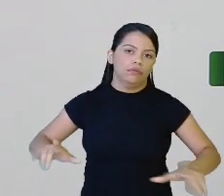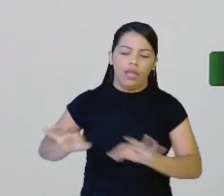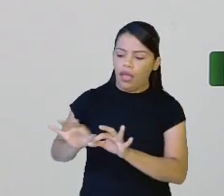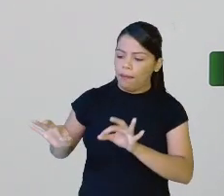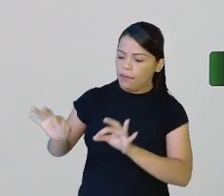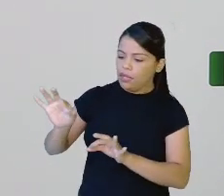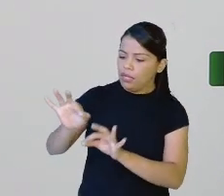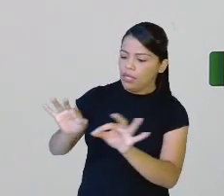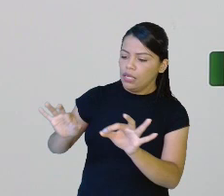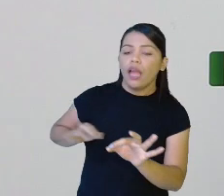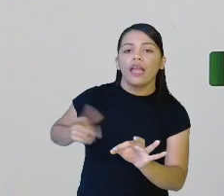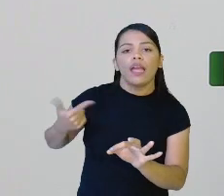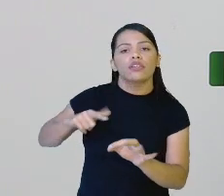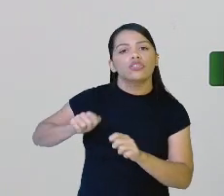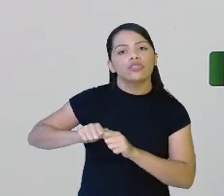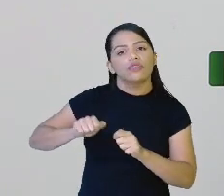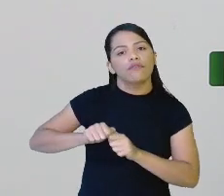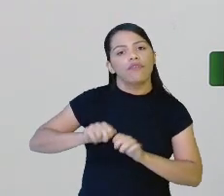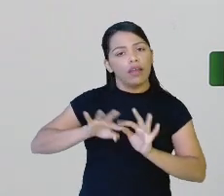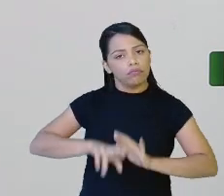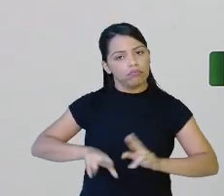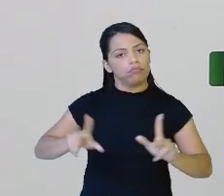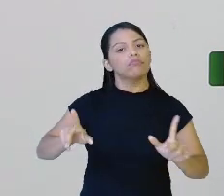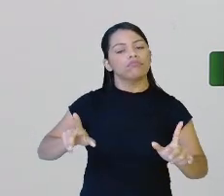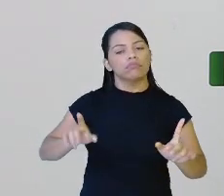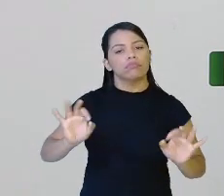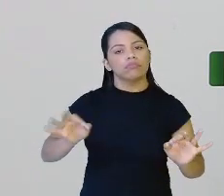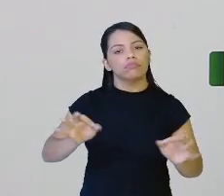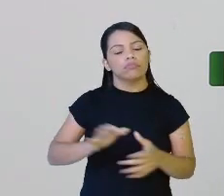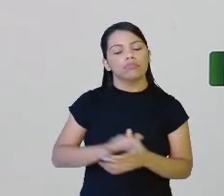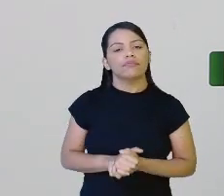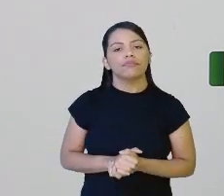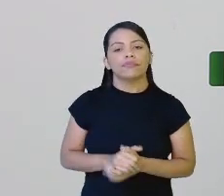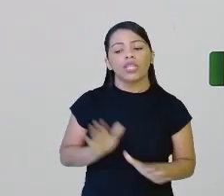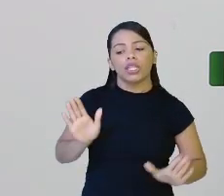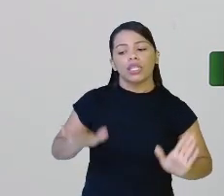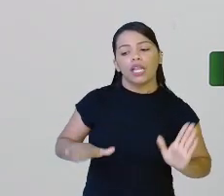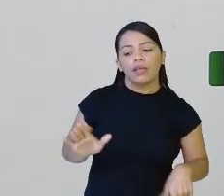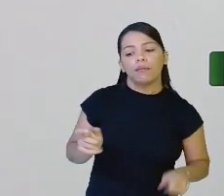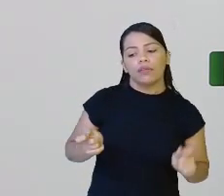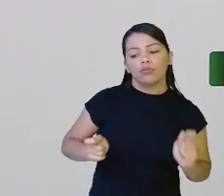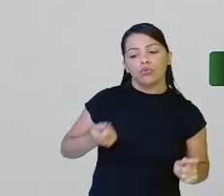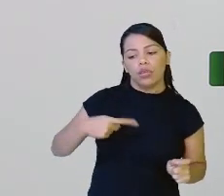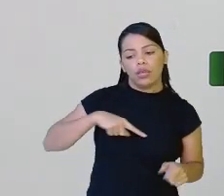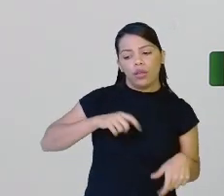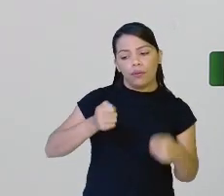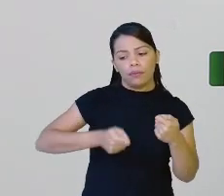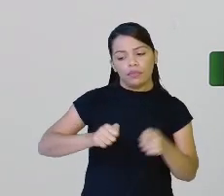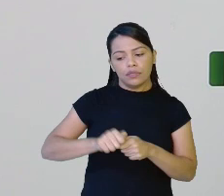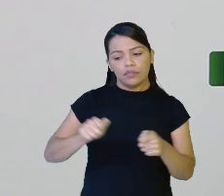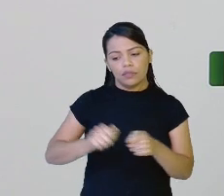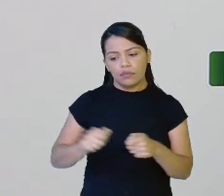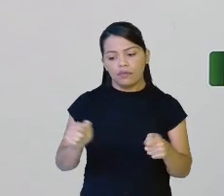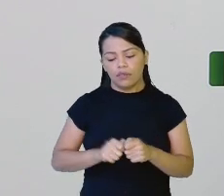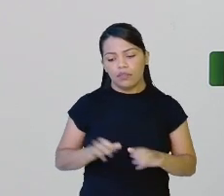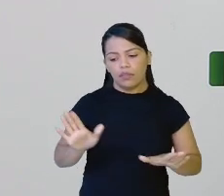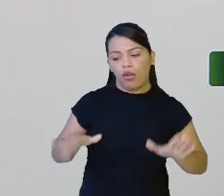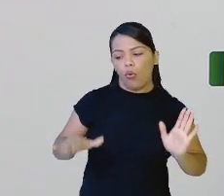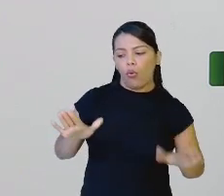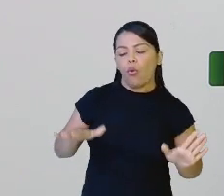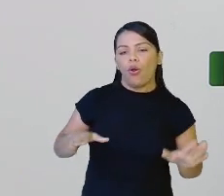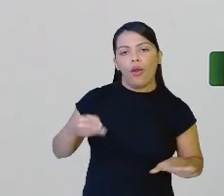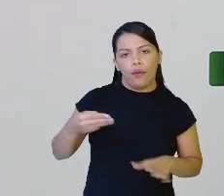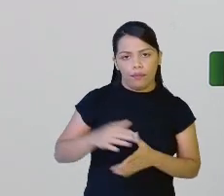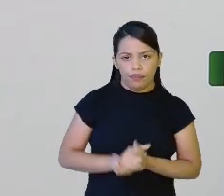que a gente faz de forma diferenciada, tá? Dependendo do que eu precise fazer, dependendo da medida